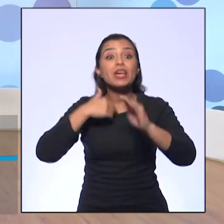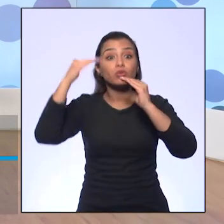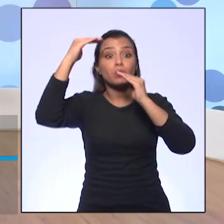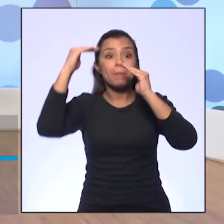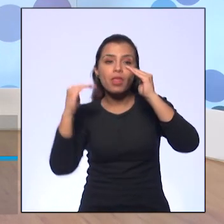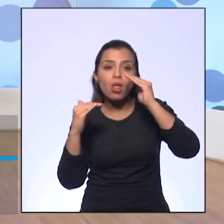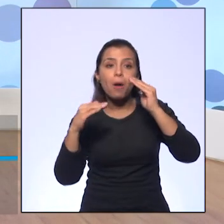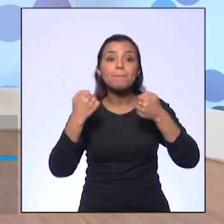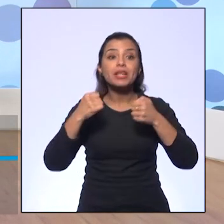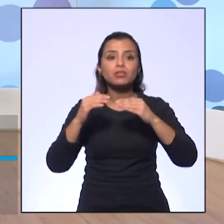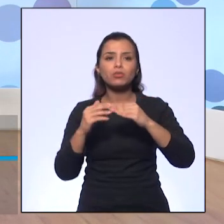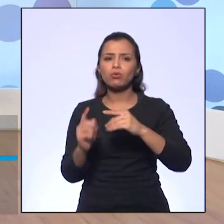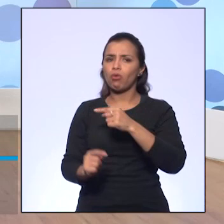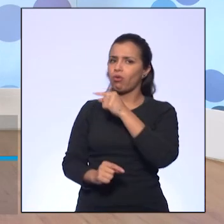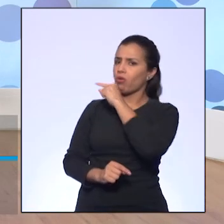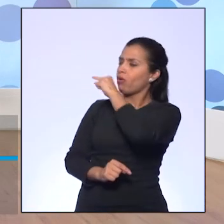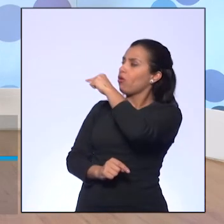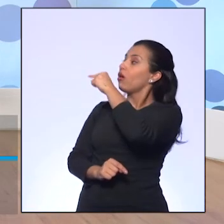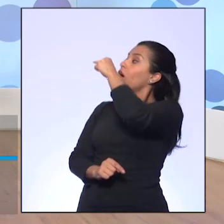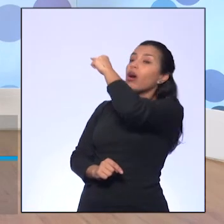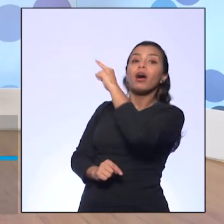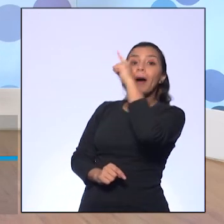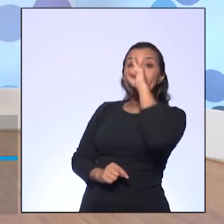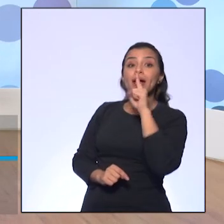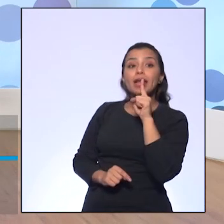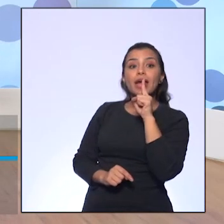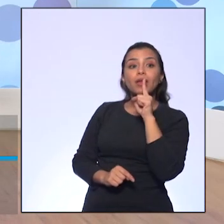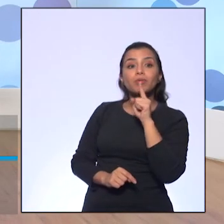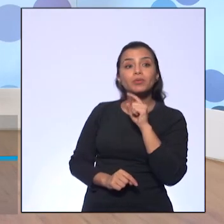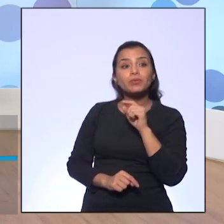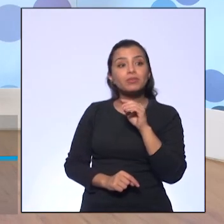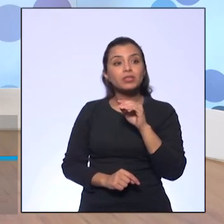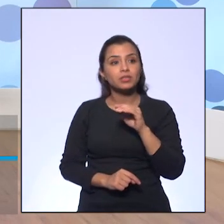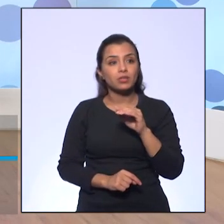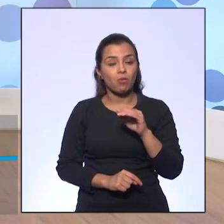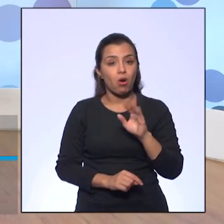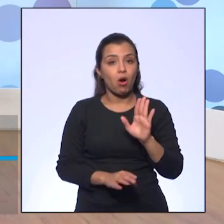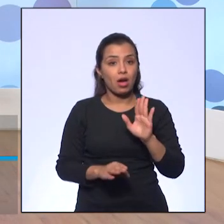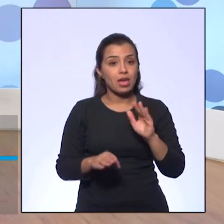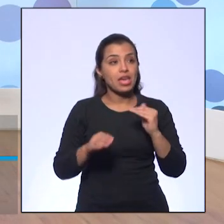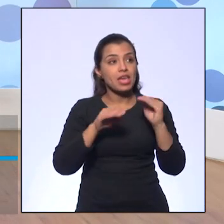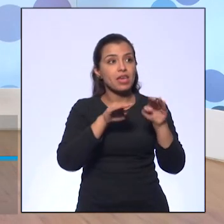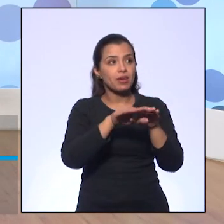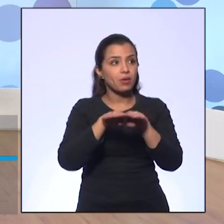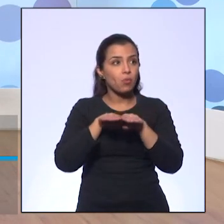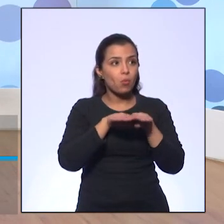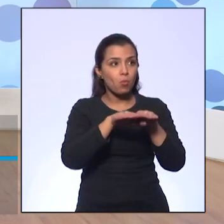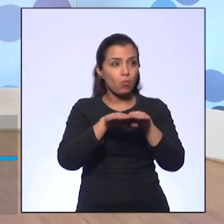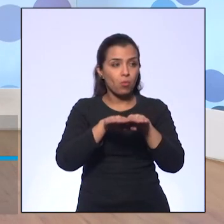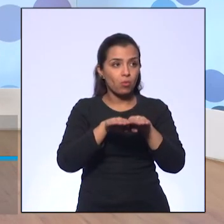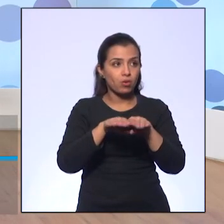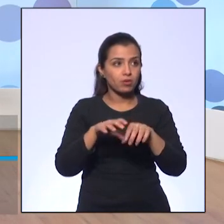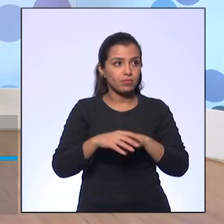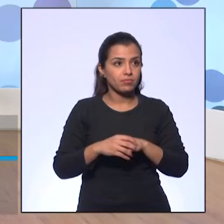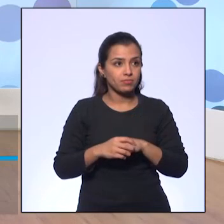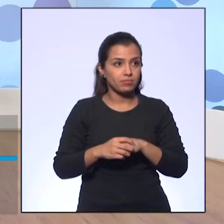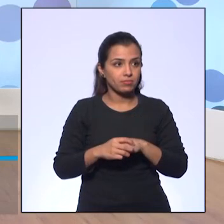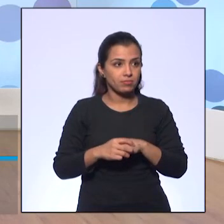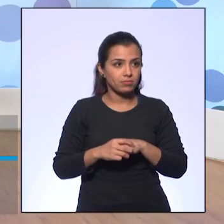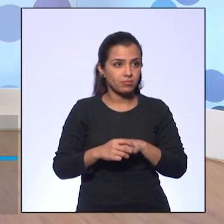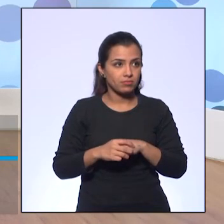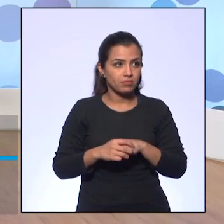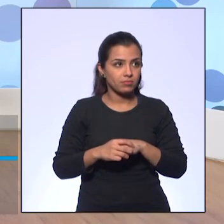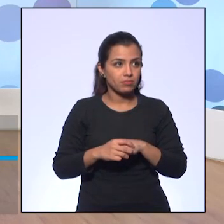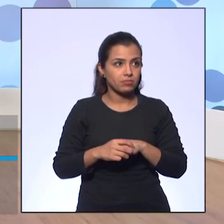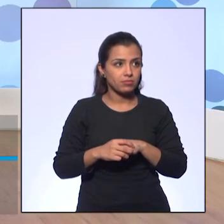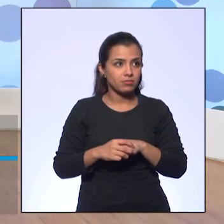mais alto. Ó. E se você não me garante, aí a equidade. Isso é igualdade. Vamos fazer o seguinte. Eu acho que e a equidade